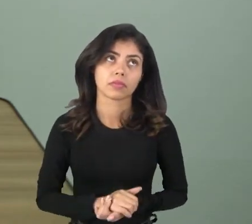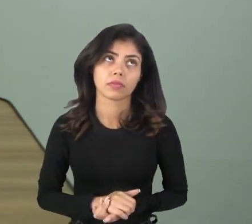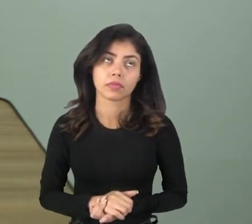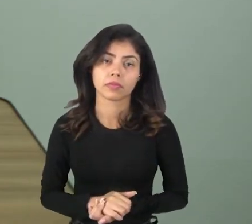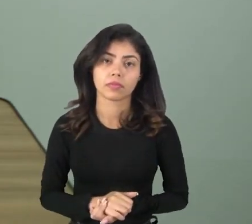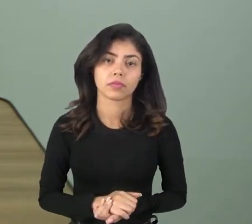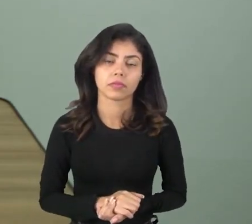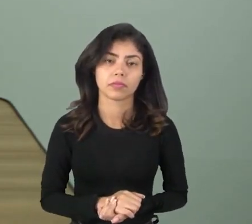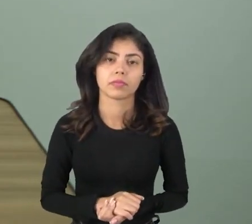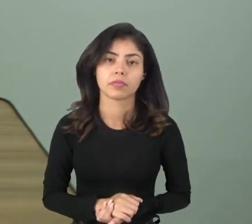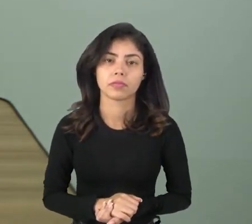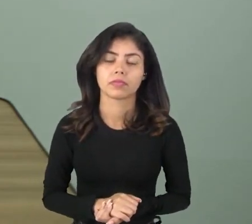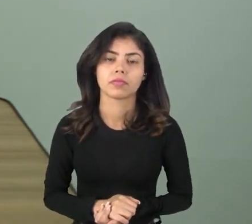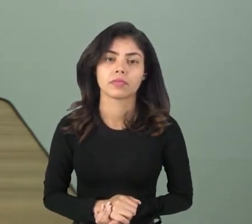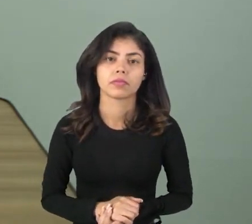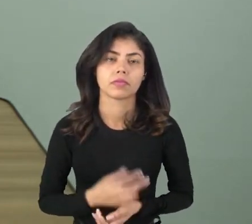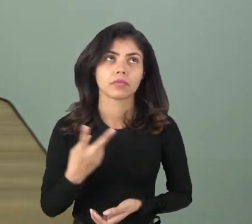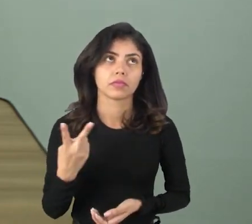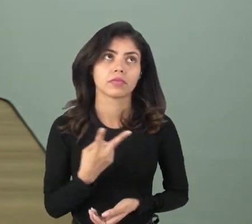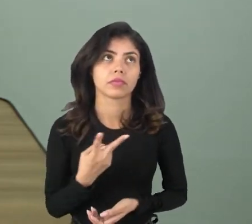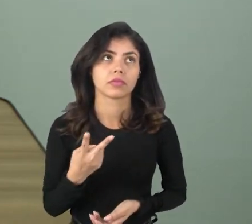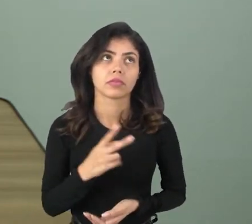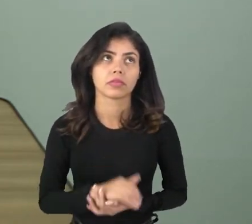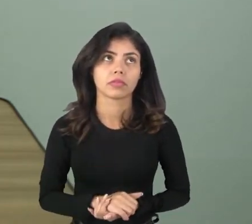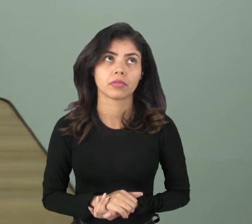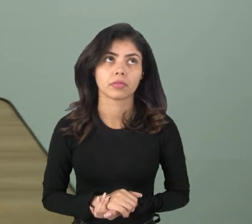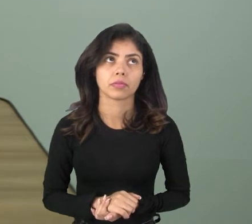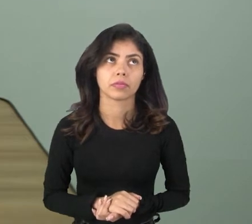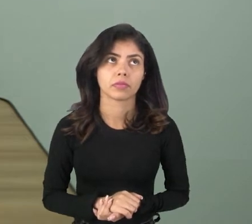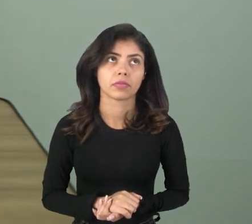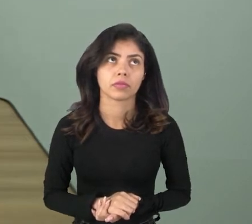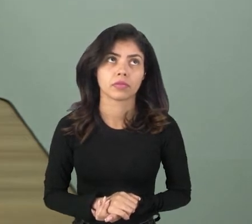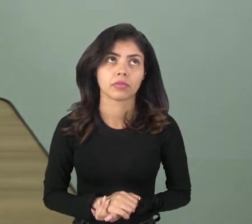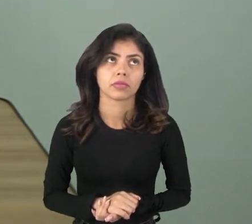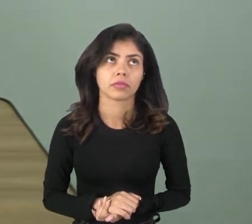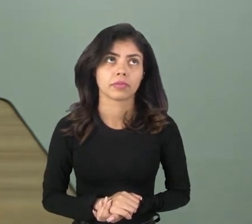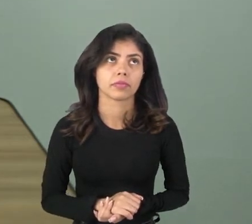né, agora um com 2 algarismos. Por exemplo,